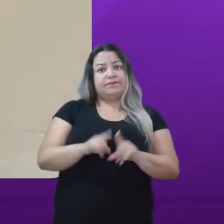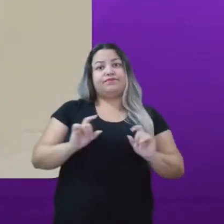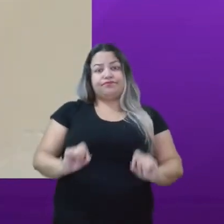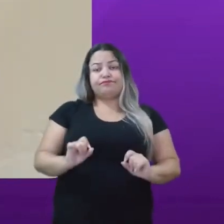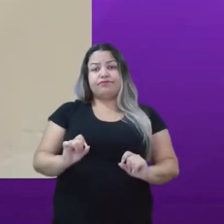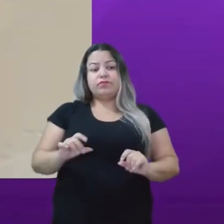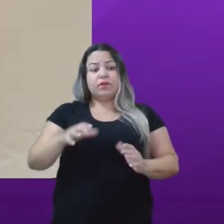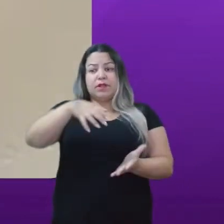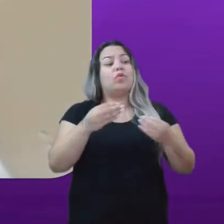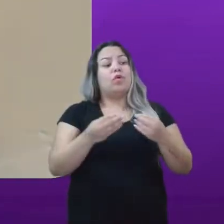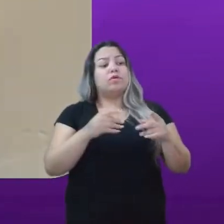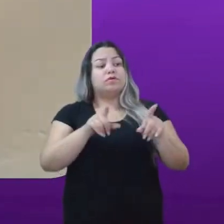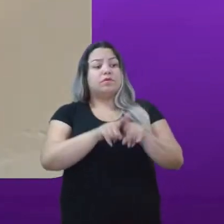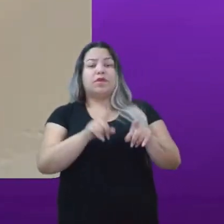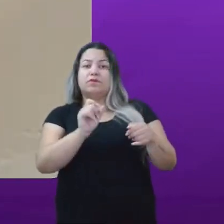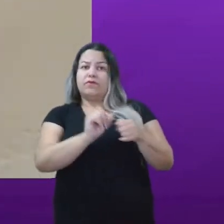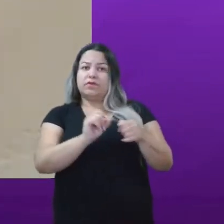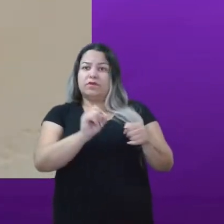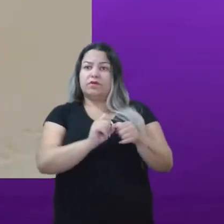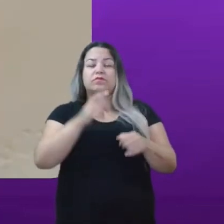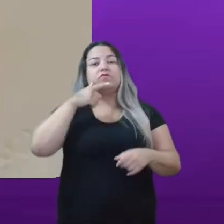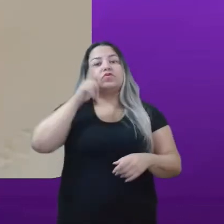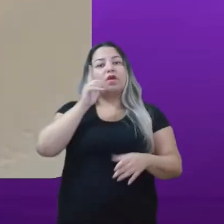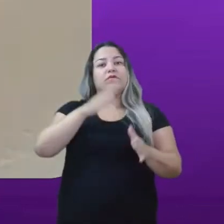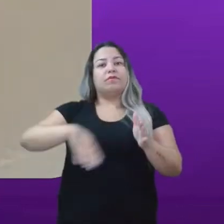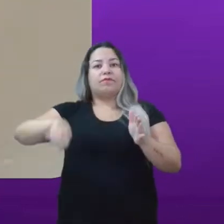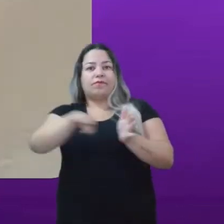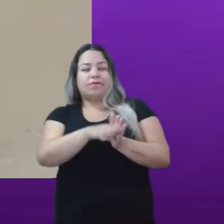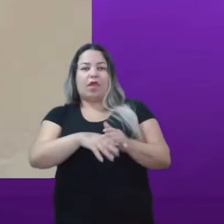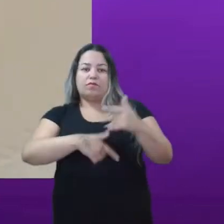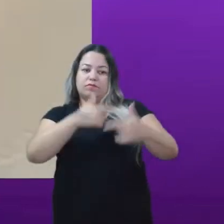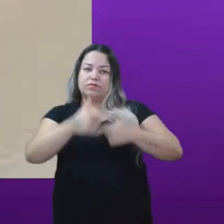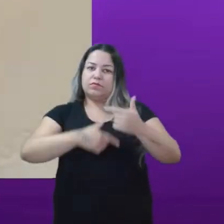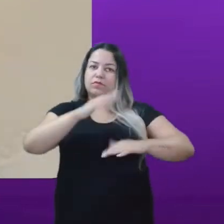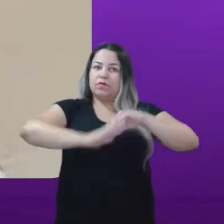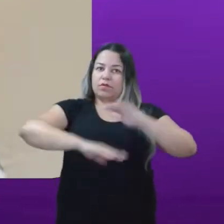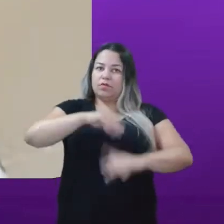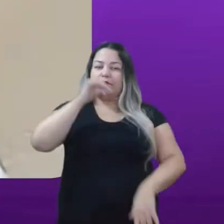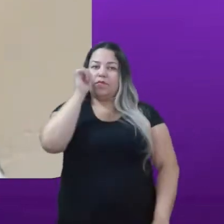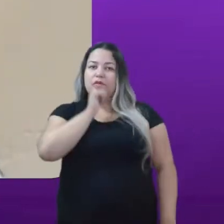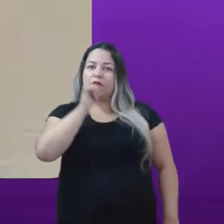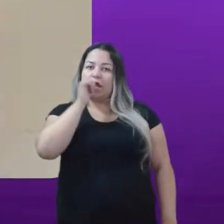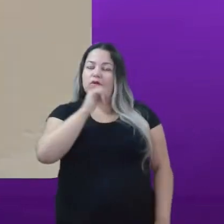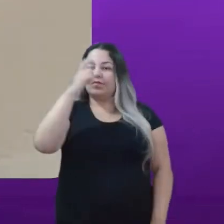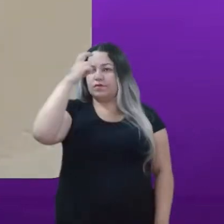com a territorialidade. Antes de chegar em falar sobre produção cultural e as mulheres, a gente tem que falar que a produção cultural